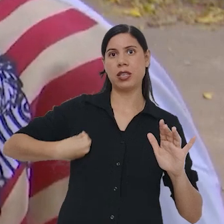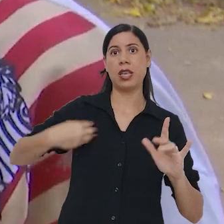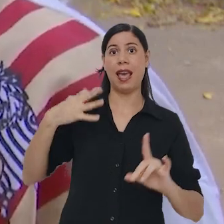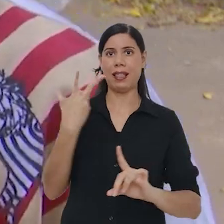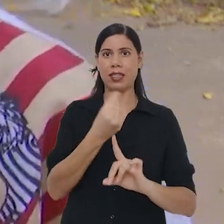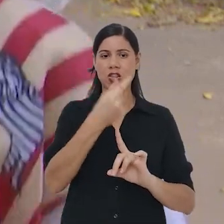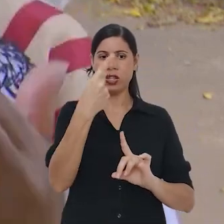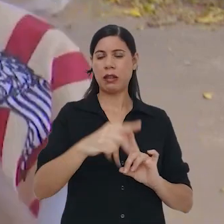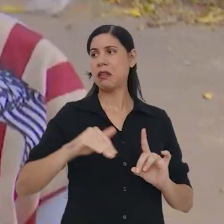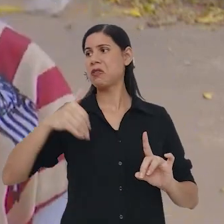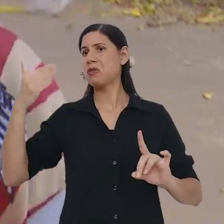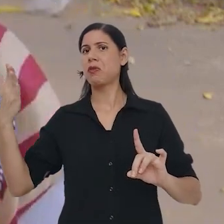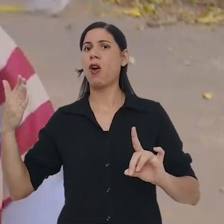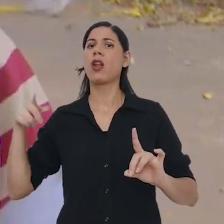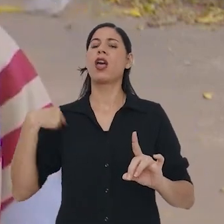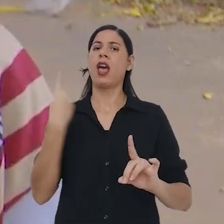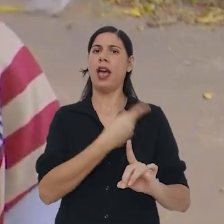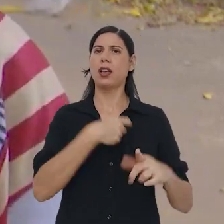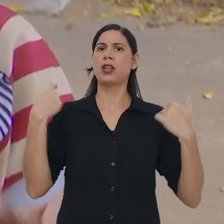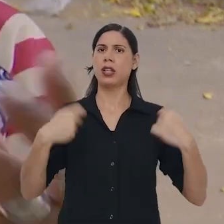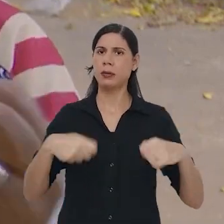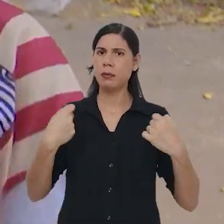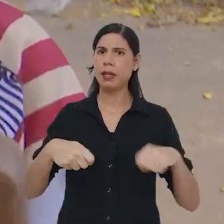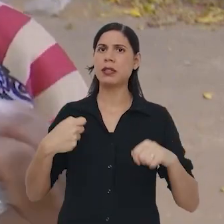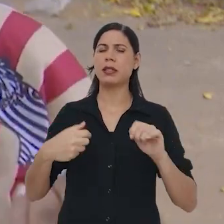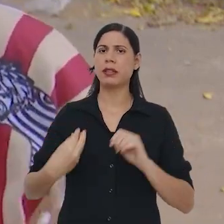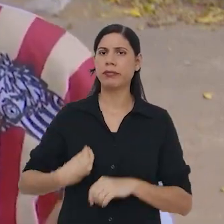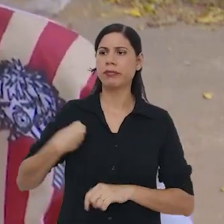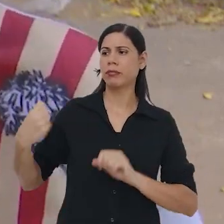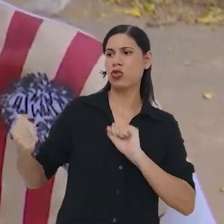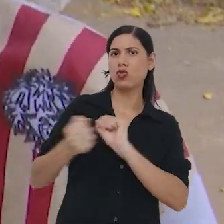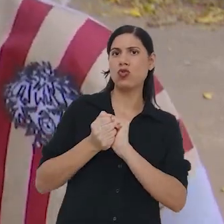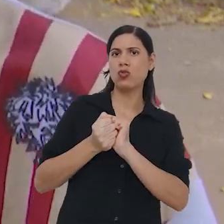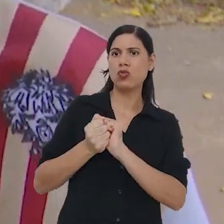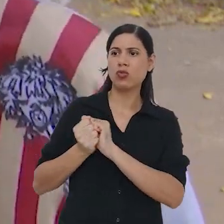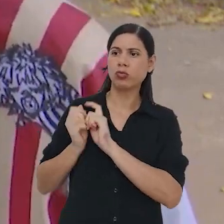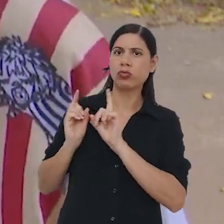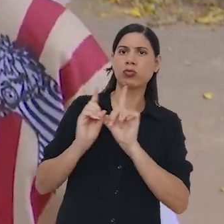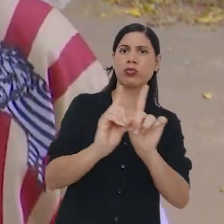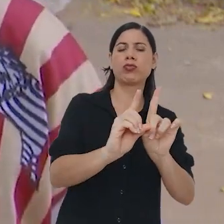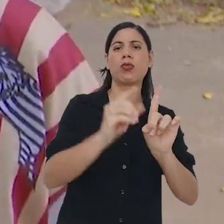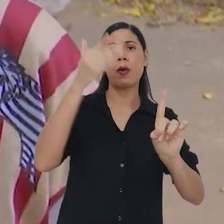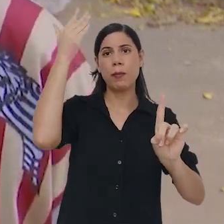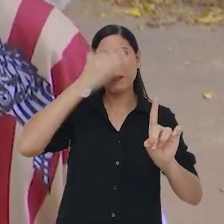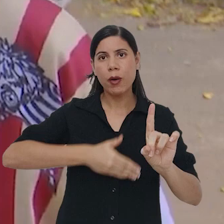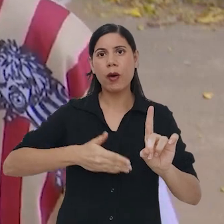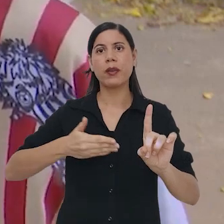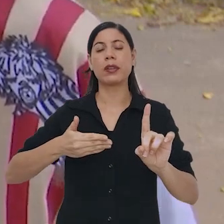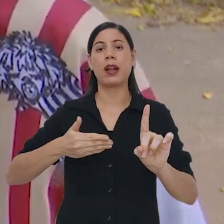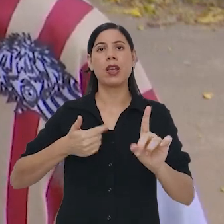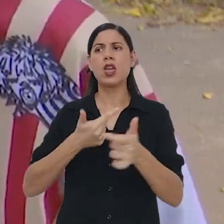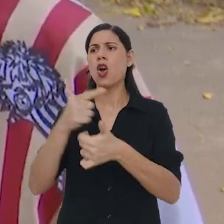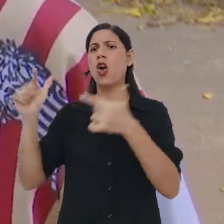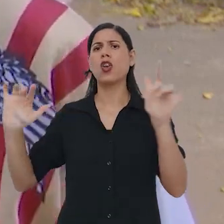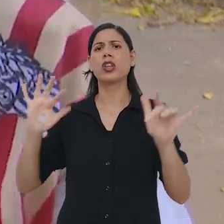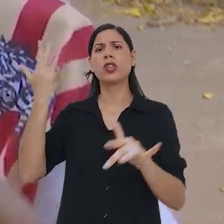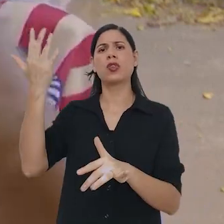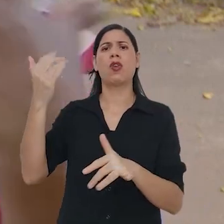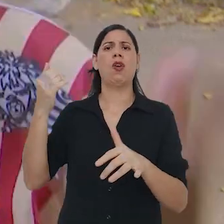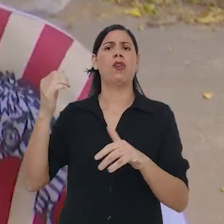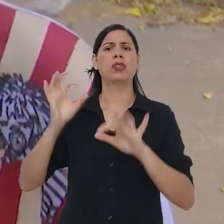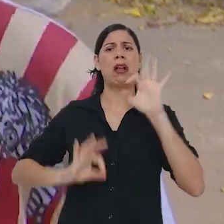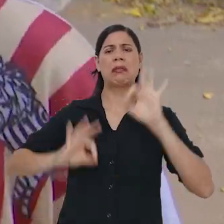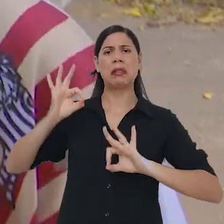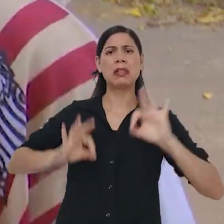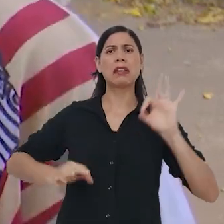artista de fora, a gente tem que estar ali e esse artista tem que vir com a gente. Além disso, outras coisas que acontecem dentro